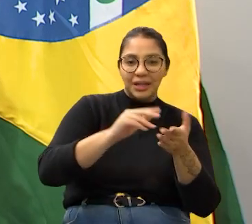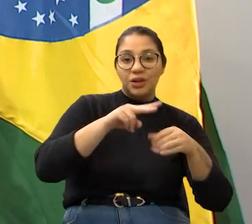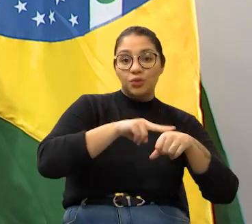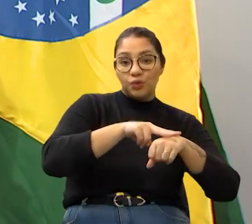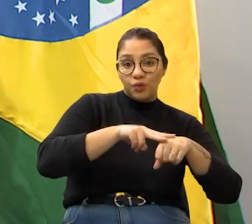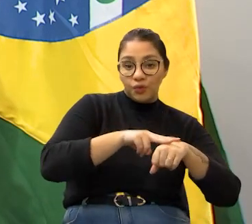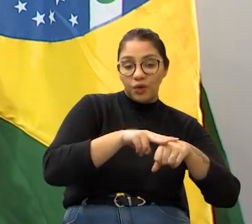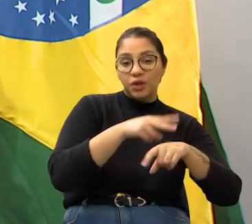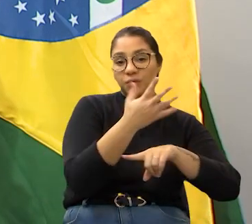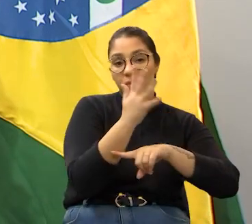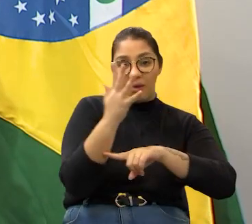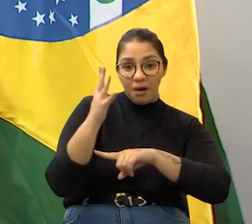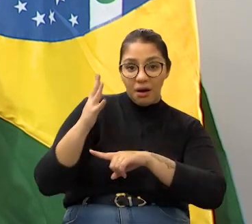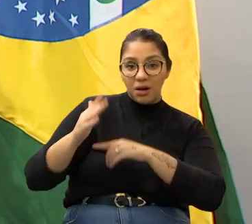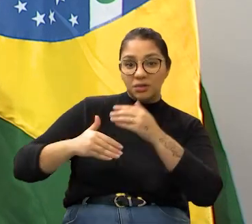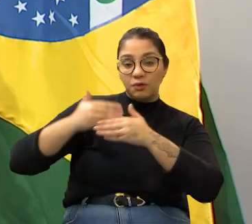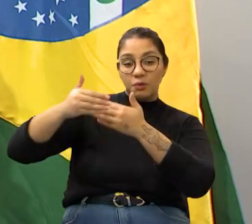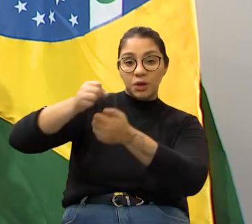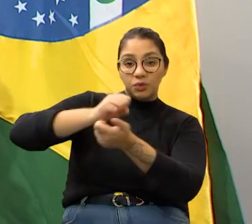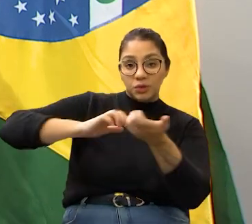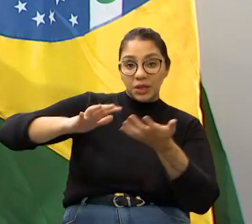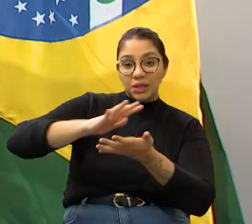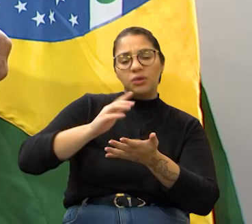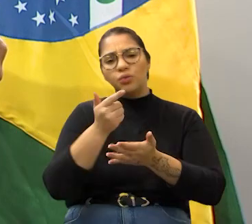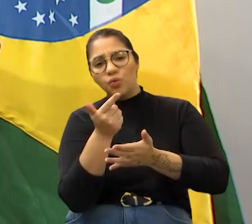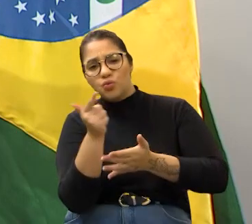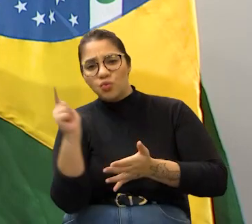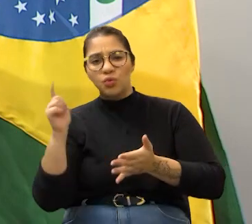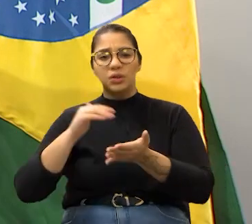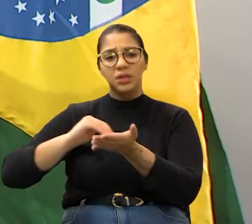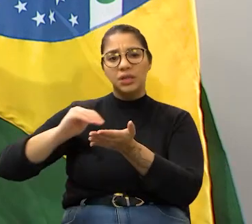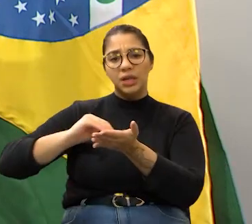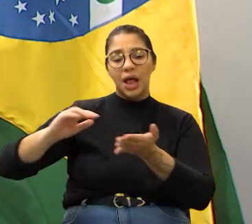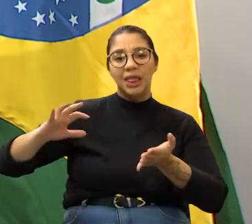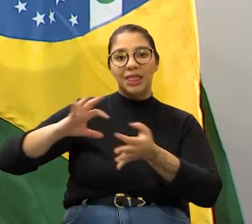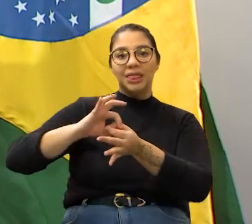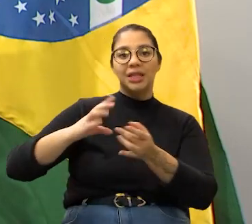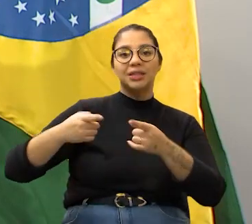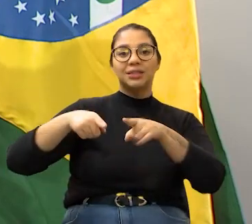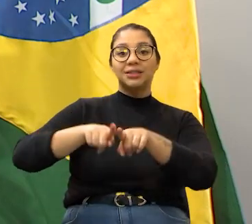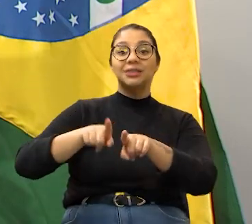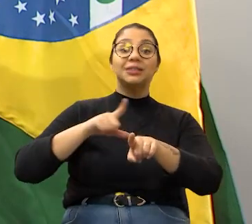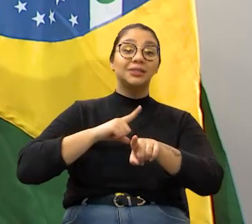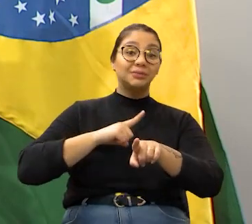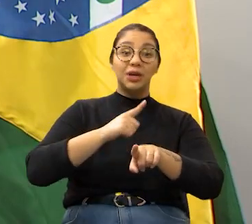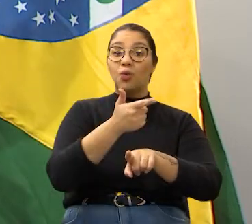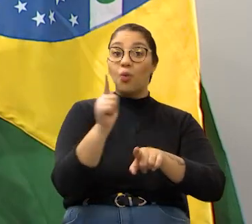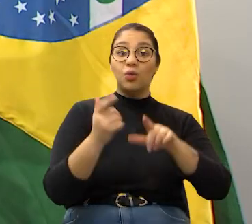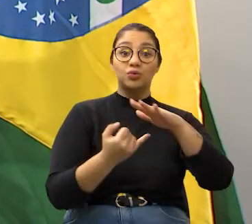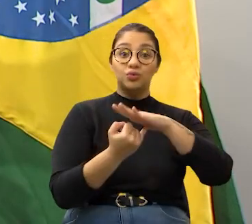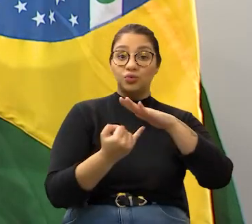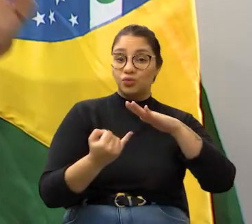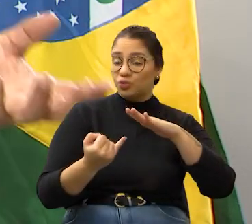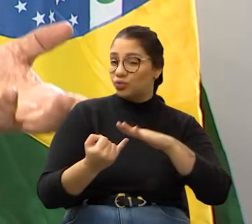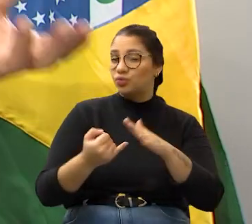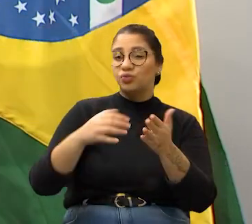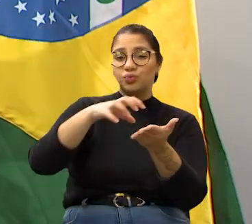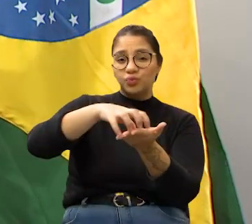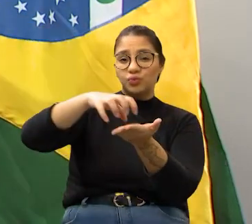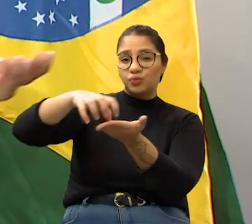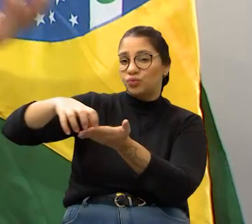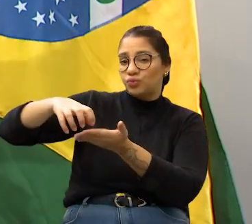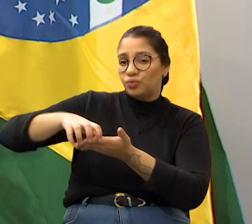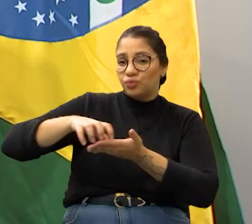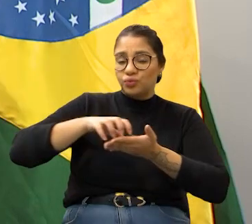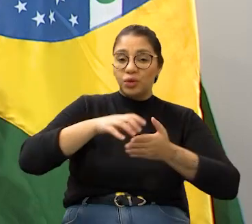do Verde, Meio Ambiente e Desenvolvimento Sustentável, com outras secretarias e várias outras entidades e instituições